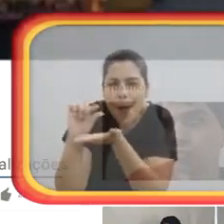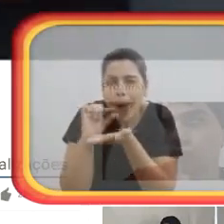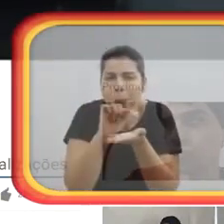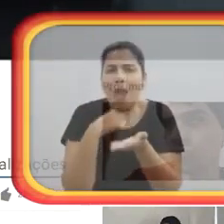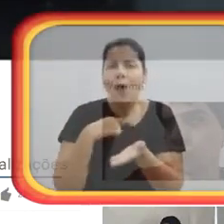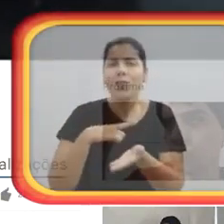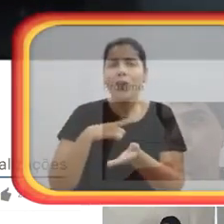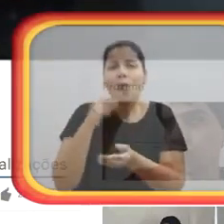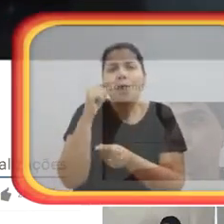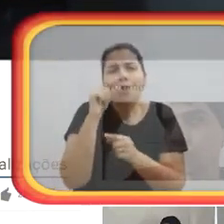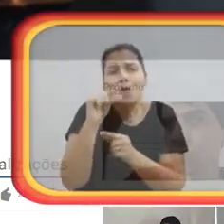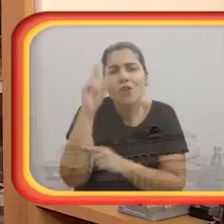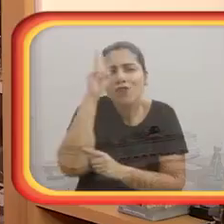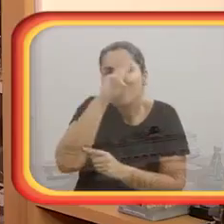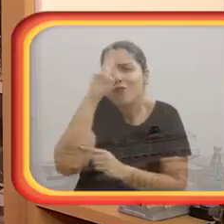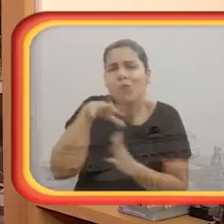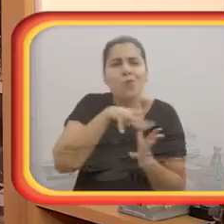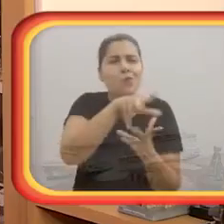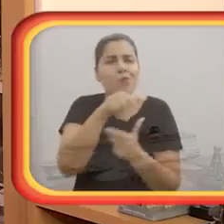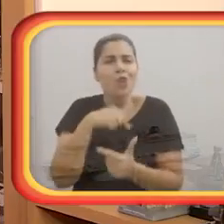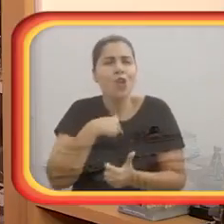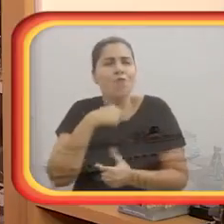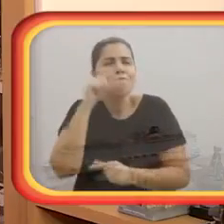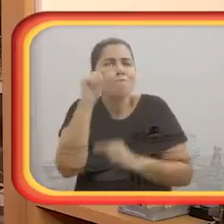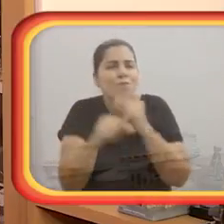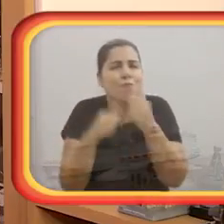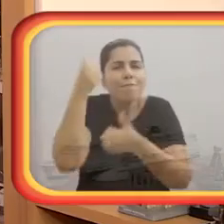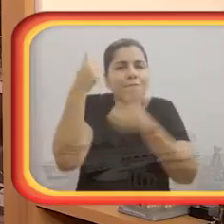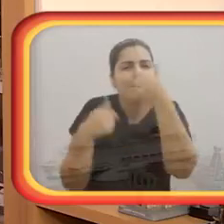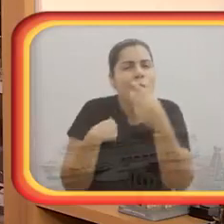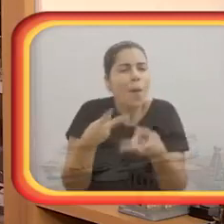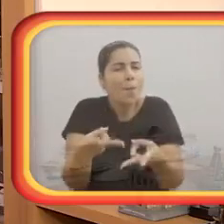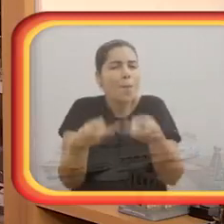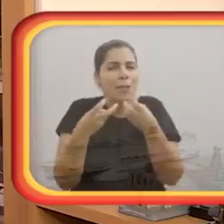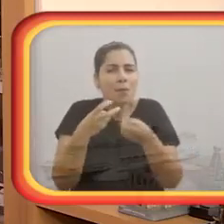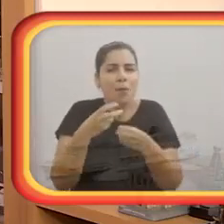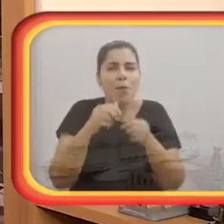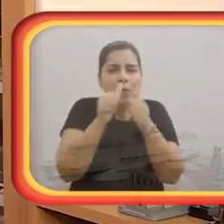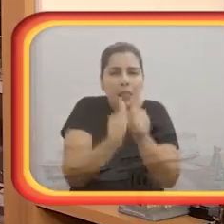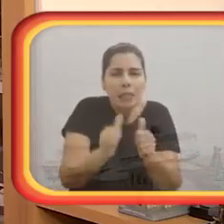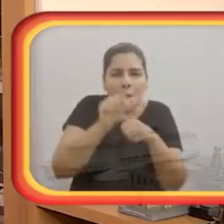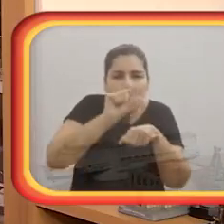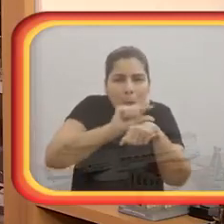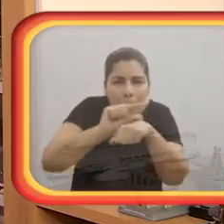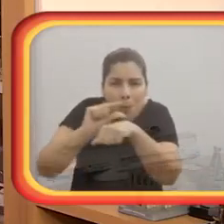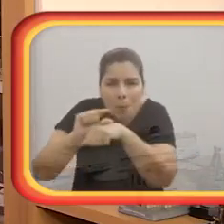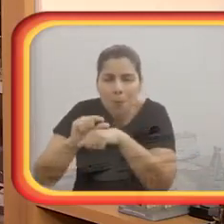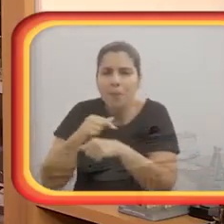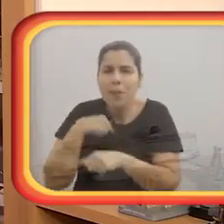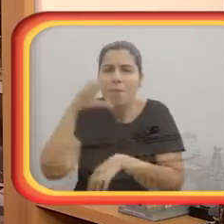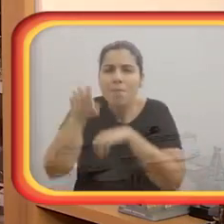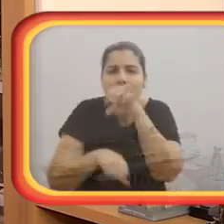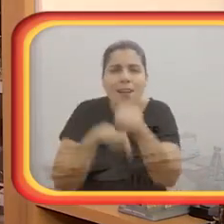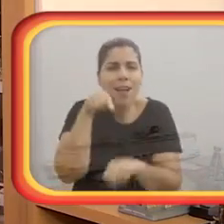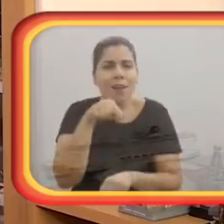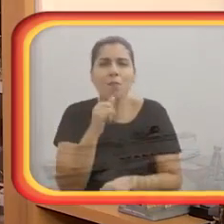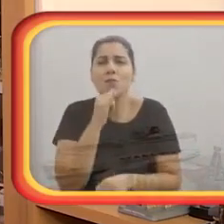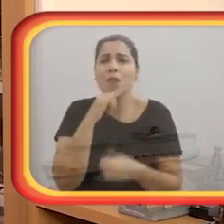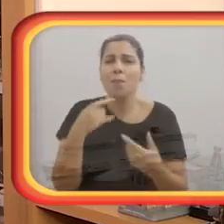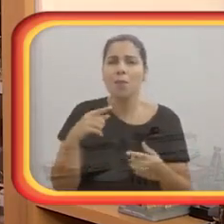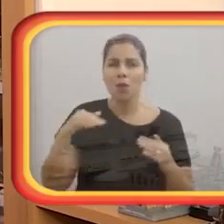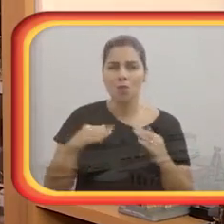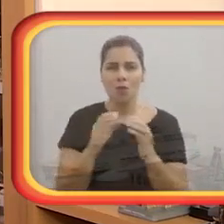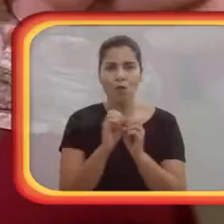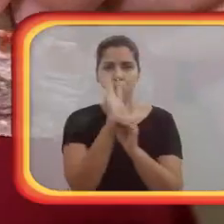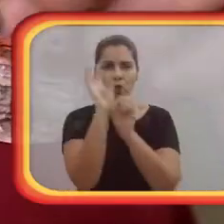feito bastante sucesso. Eu conto a partir das miniaturas que eu tenho, um pouquinho da história do mundo, e falo